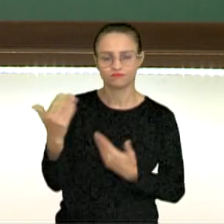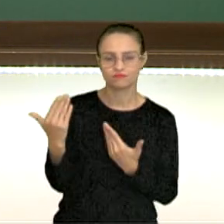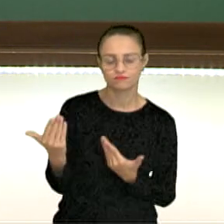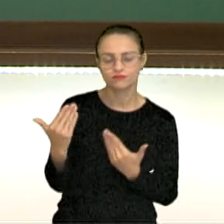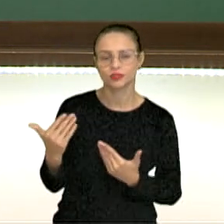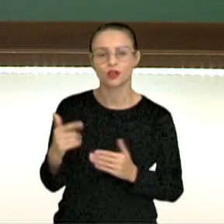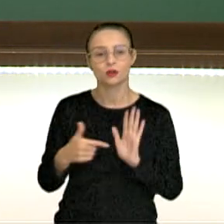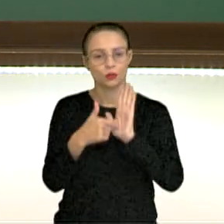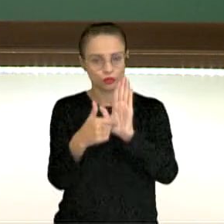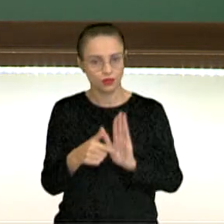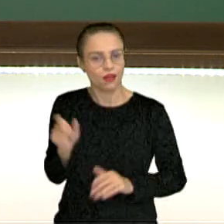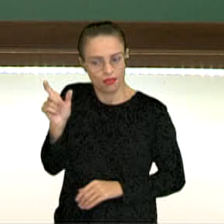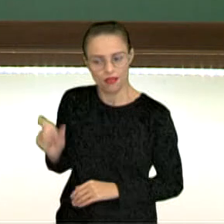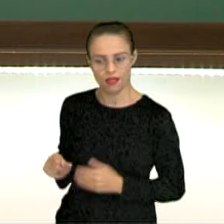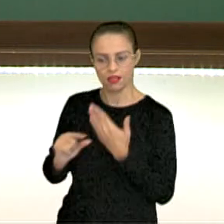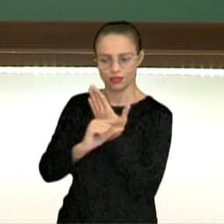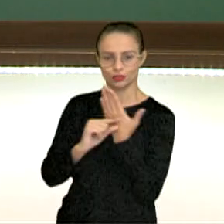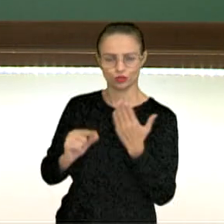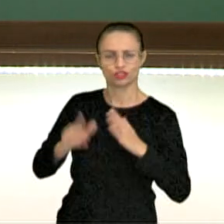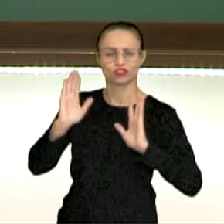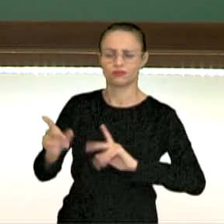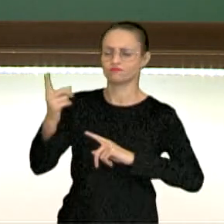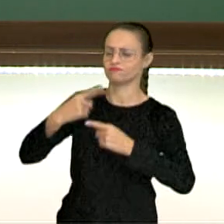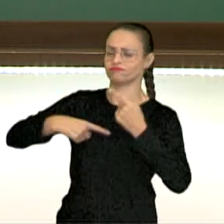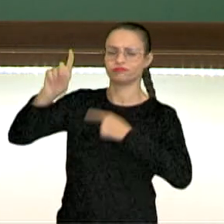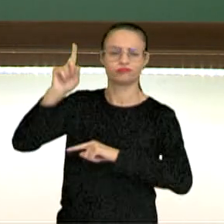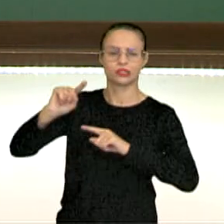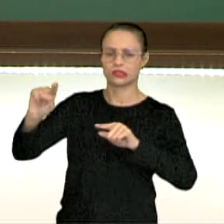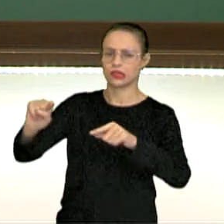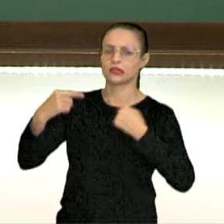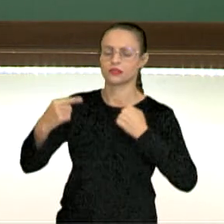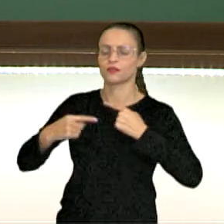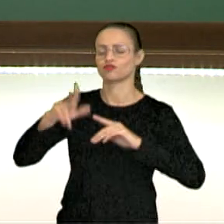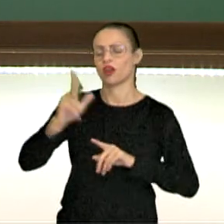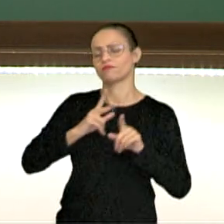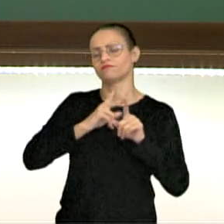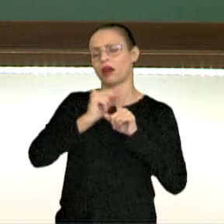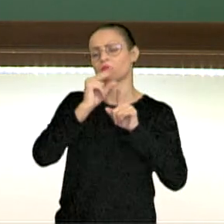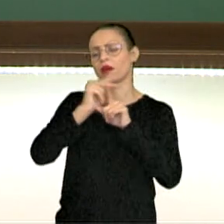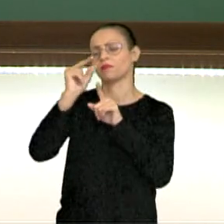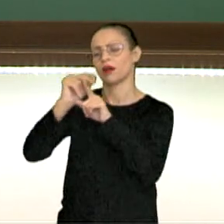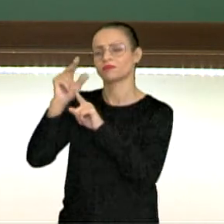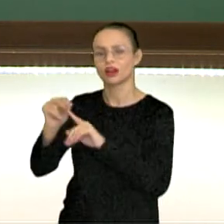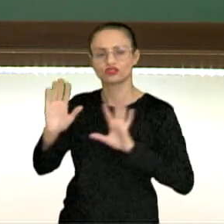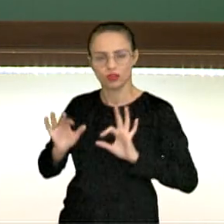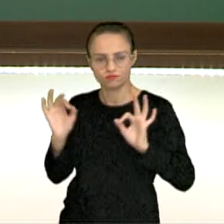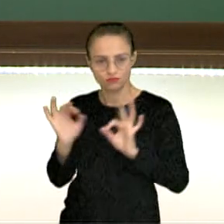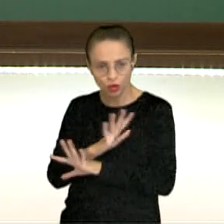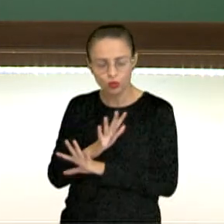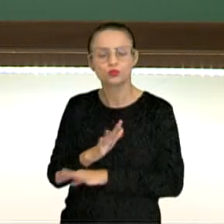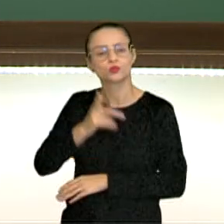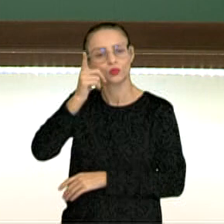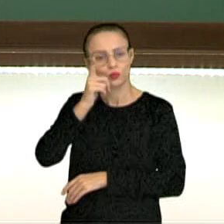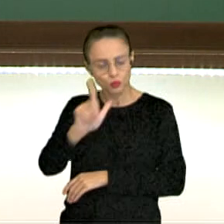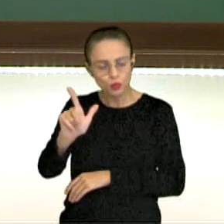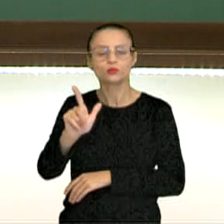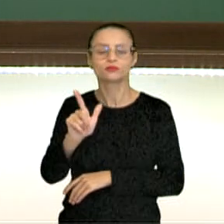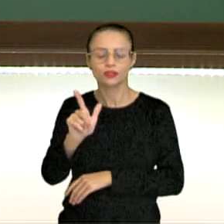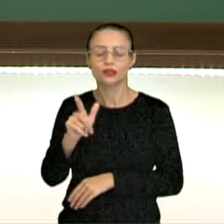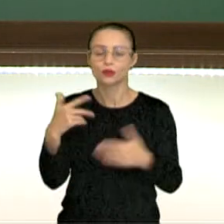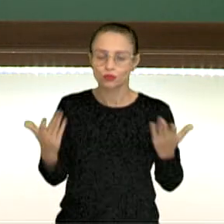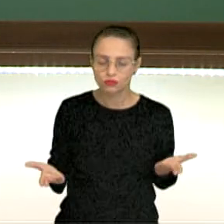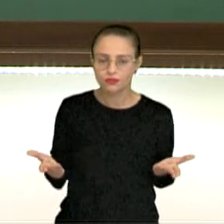assim como ela já superou alguns desafios, algumas dificuldades, obstáculos e teve